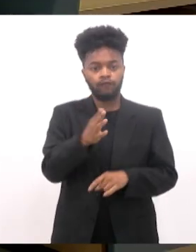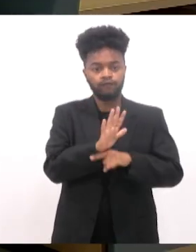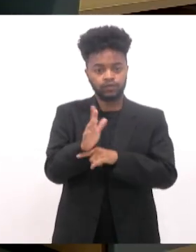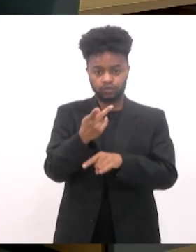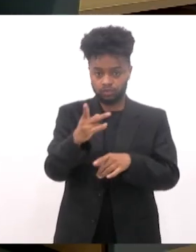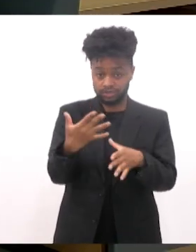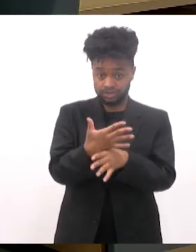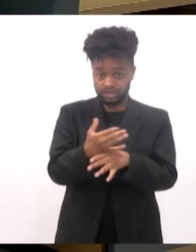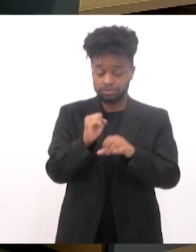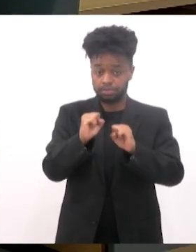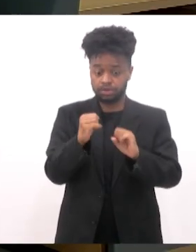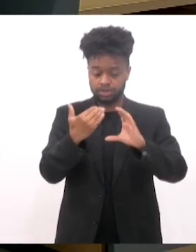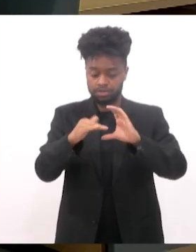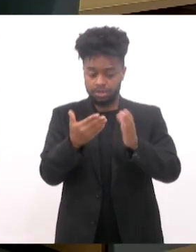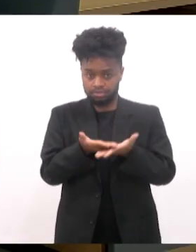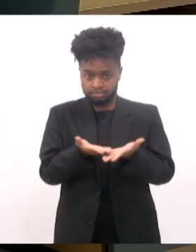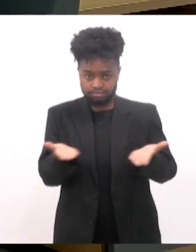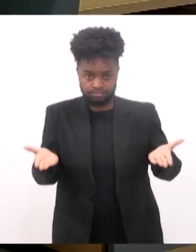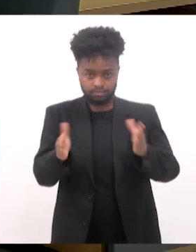cidade, é só acessar nosso e-mail